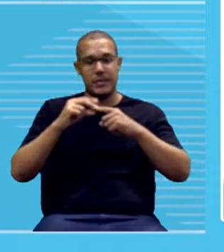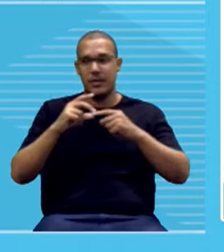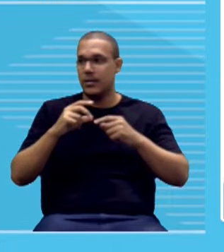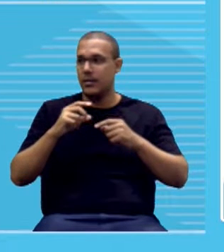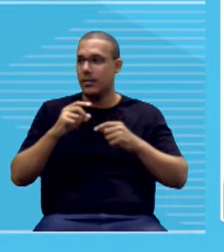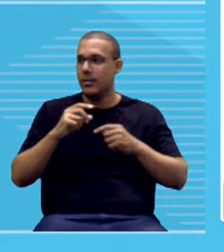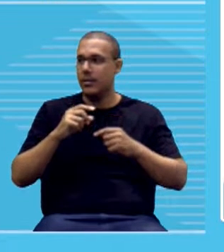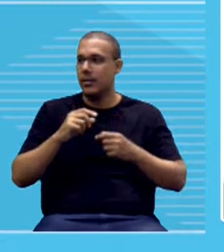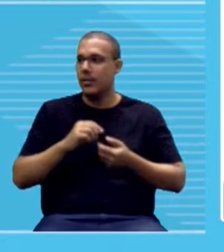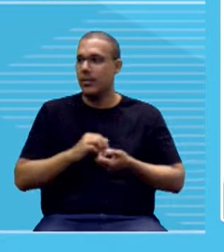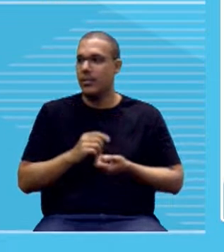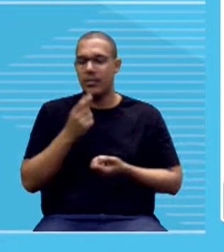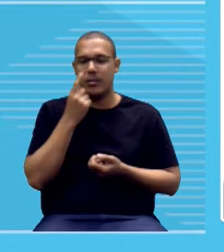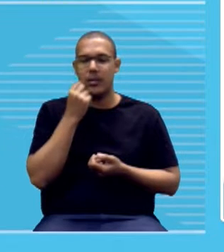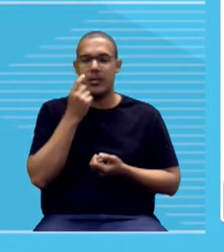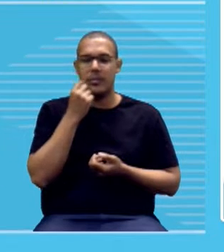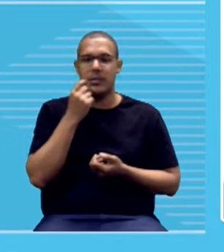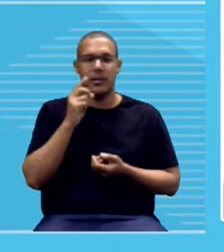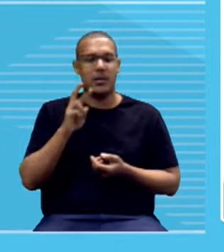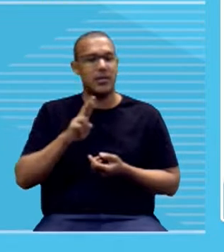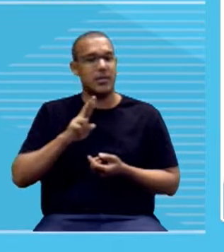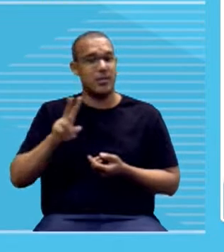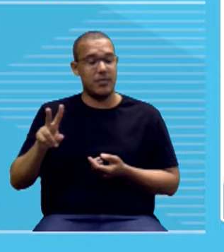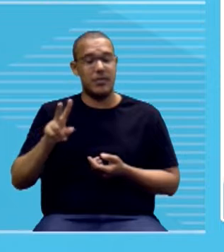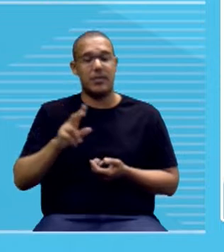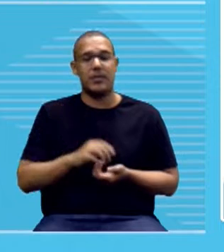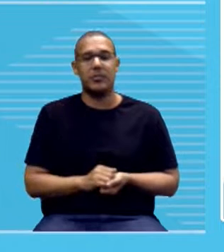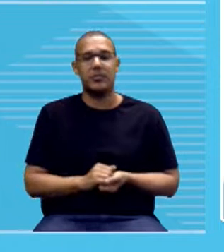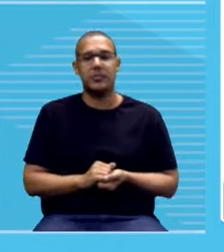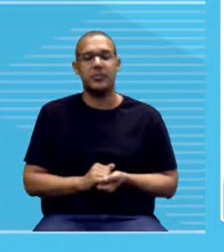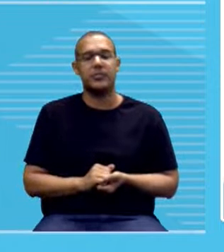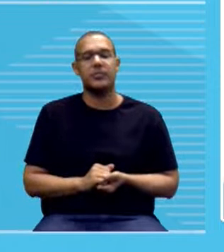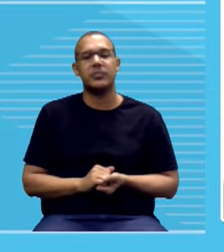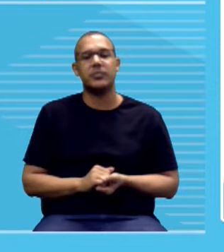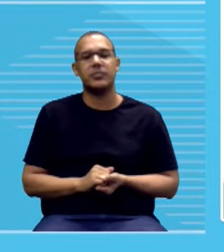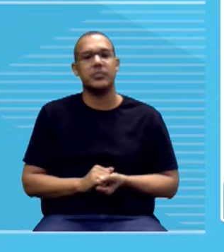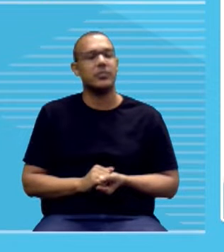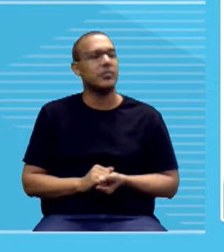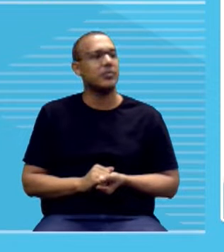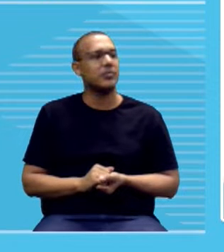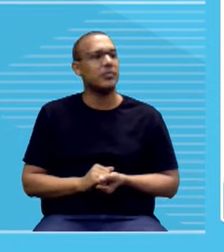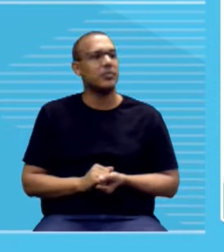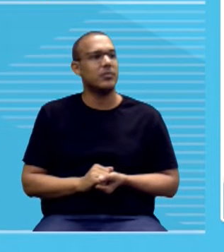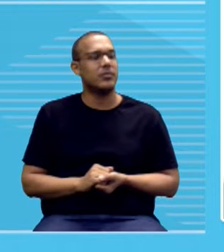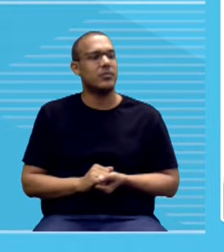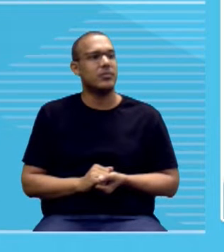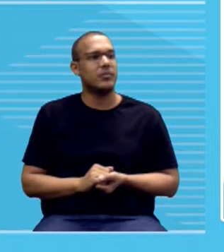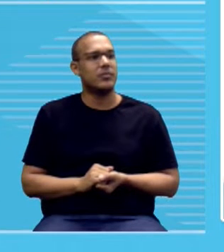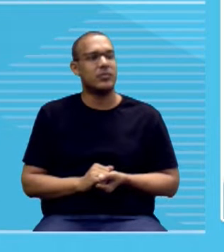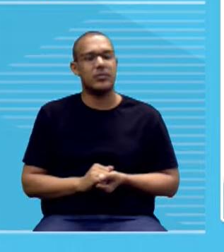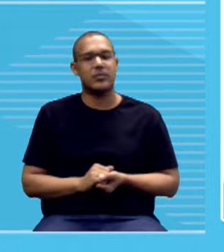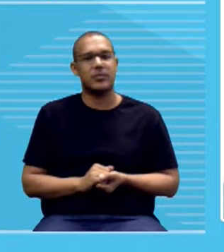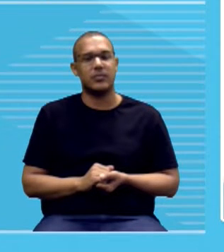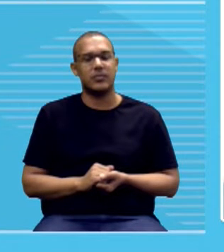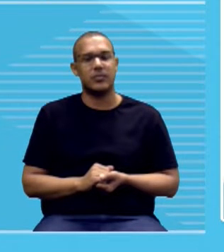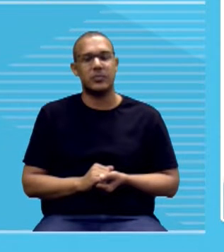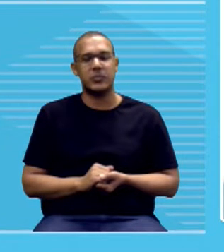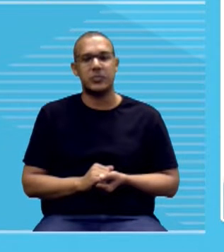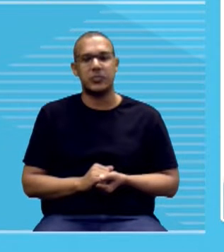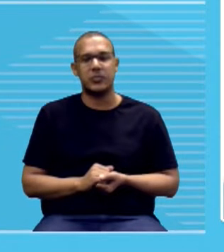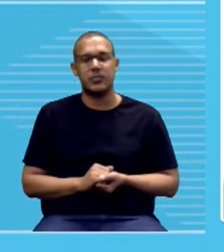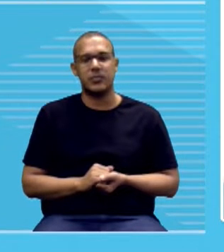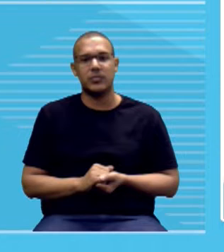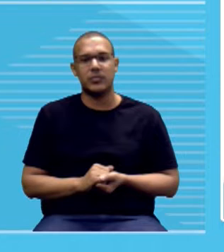é uma outra coisa. Aquele grafite não tem nada a ver com essa parte de grafite em partes de